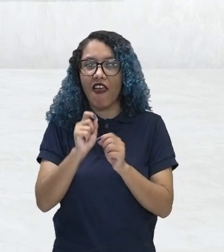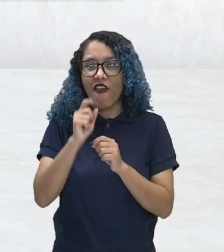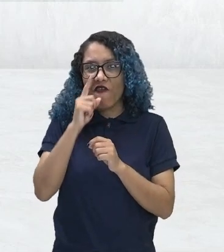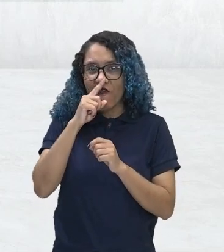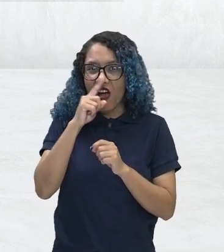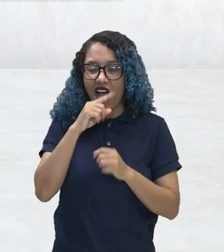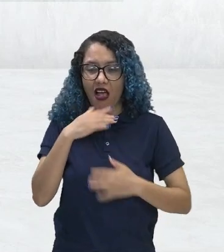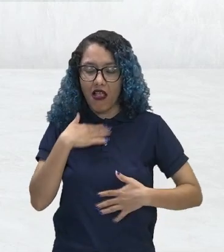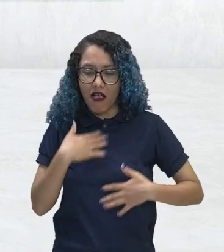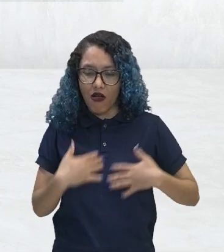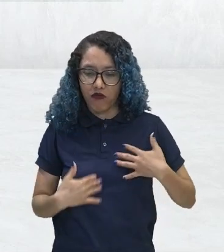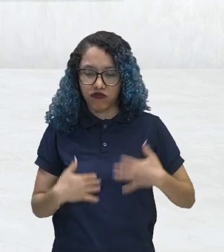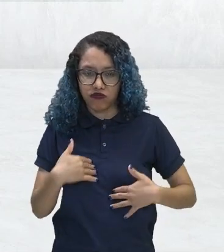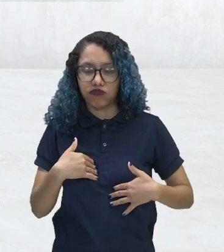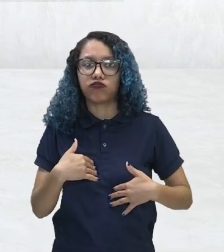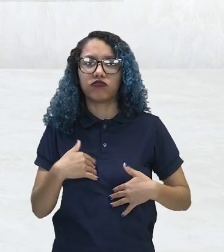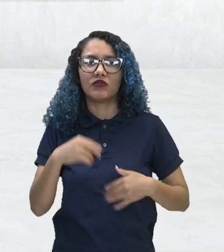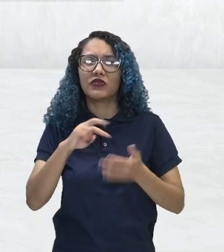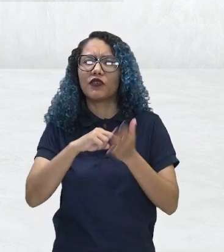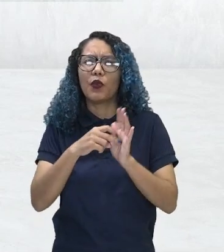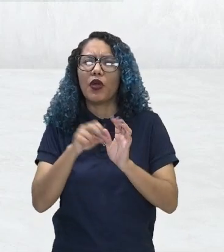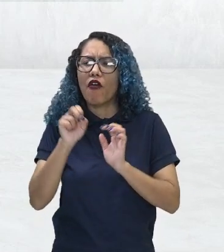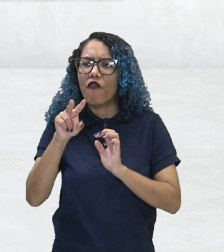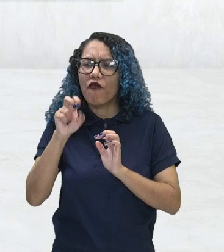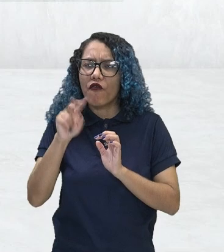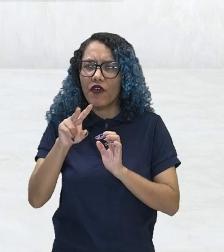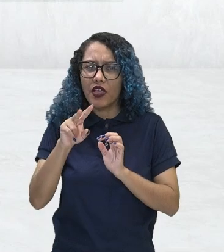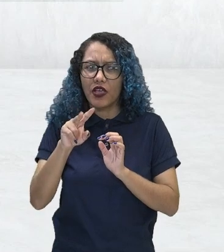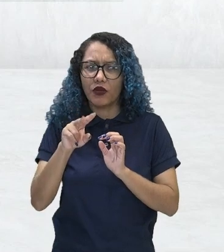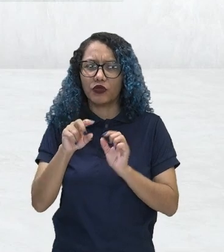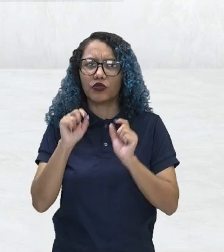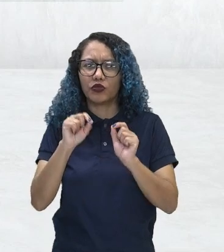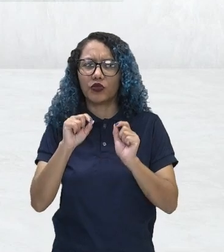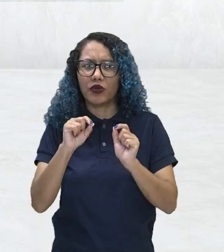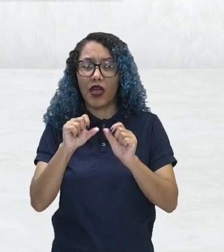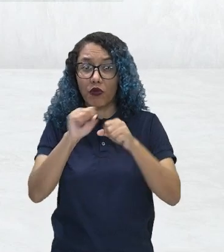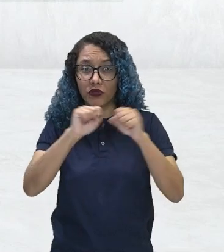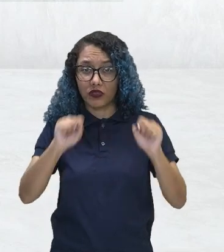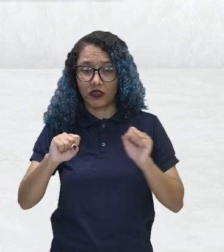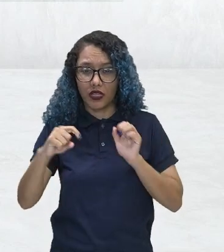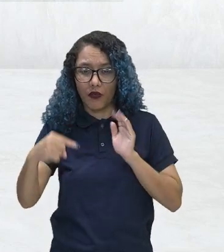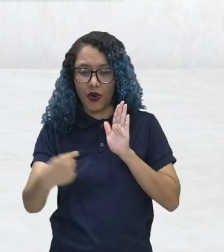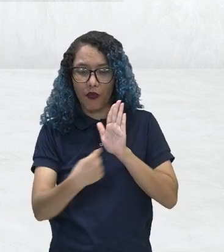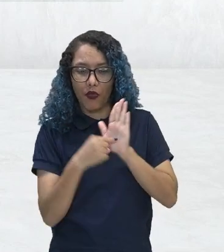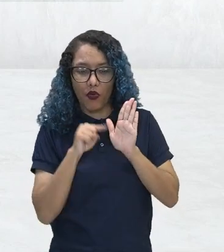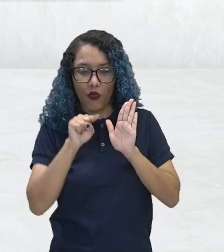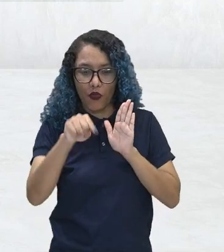ele é um retrovírus que ataca o nosso sistema